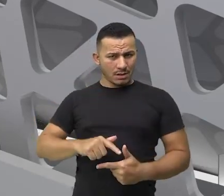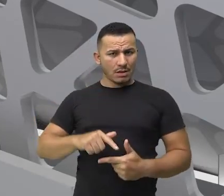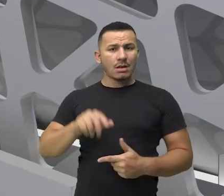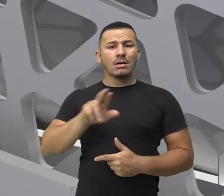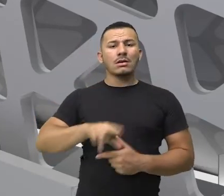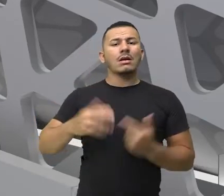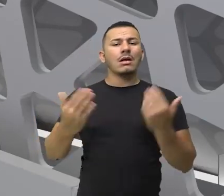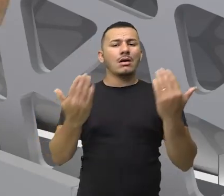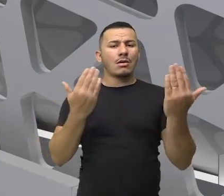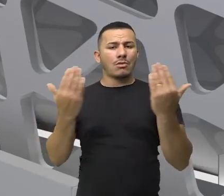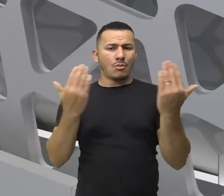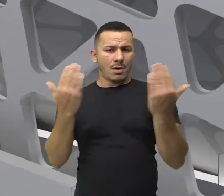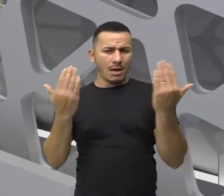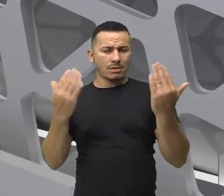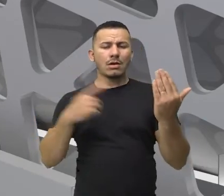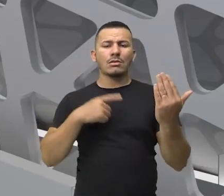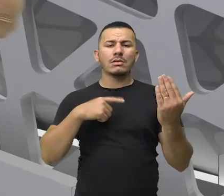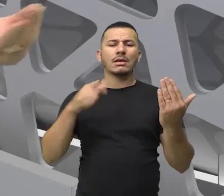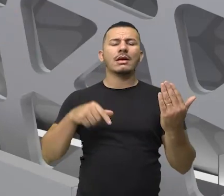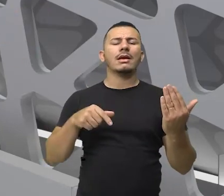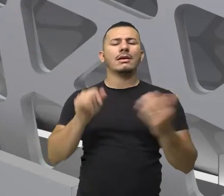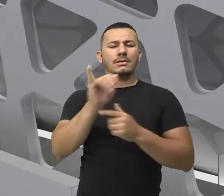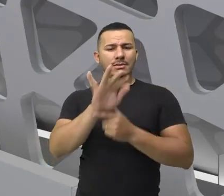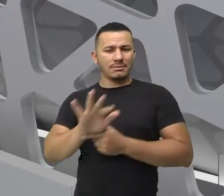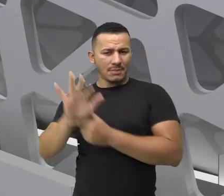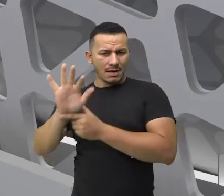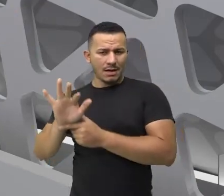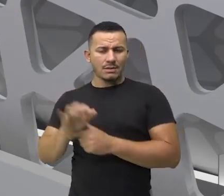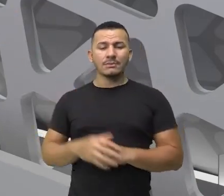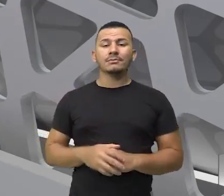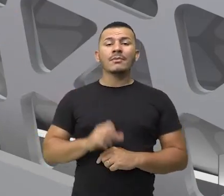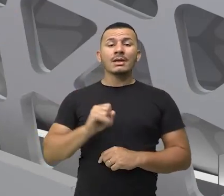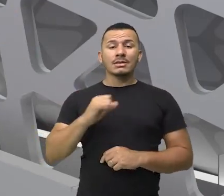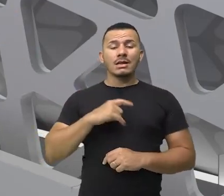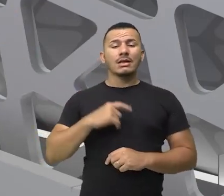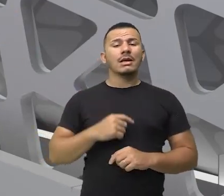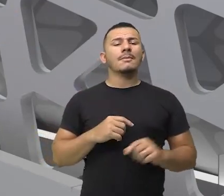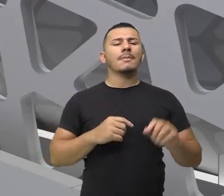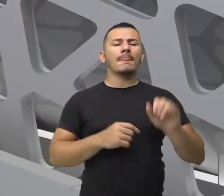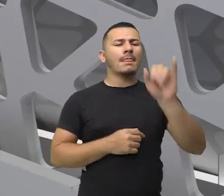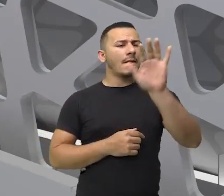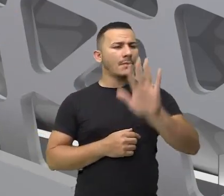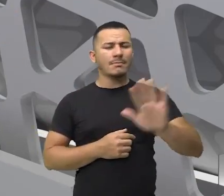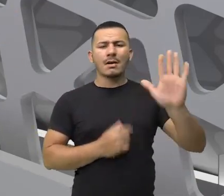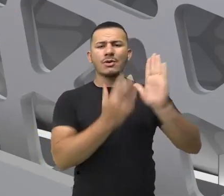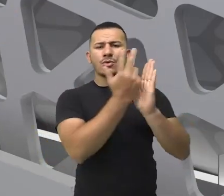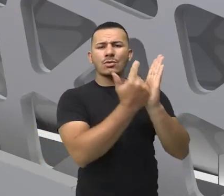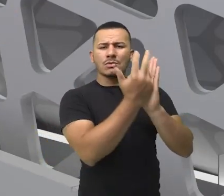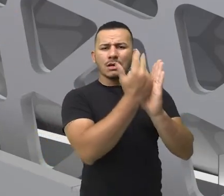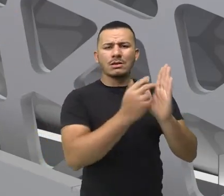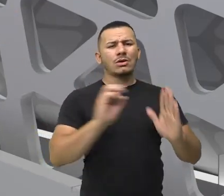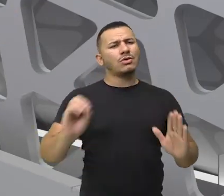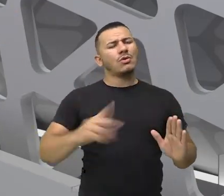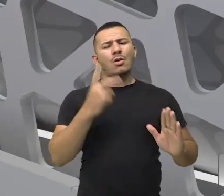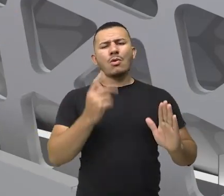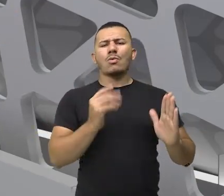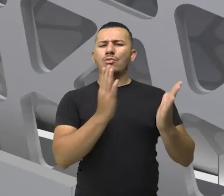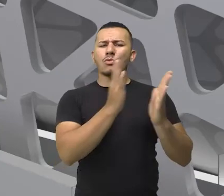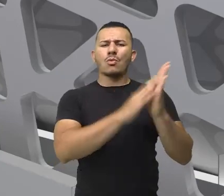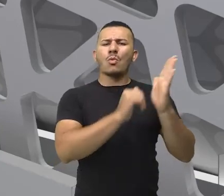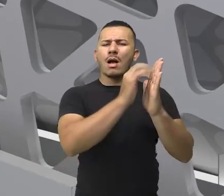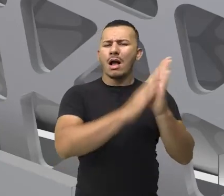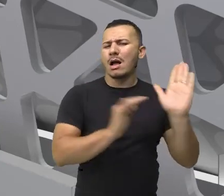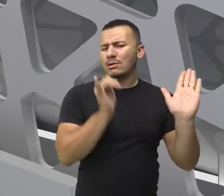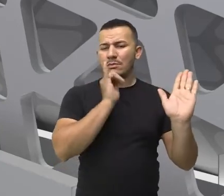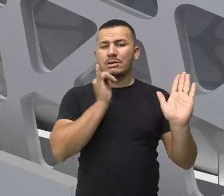dessa comparação entre as figuras. Então, se eu estou diante de uma figura, observa a figura, ou então um quadro, né? Eu estou